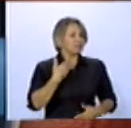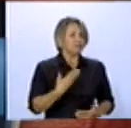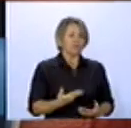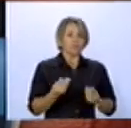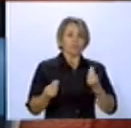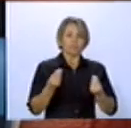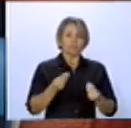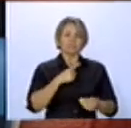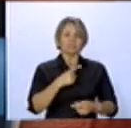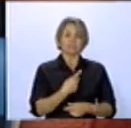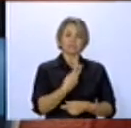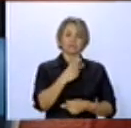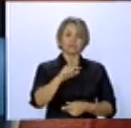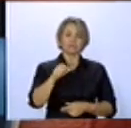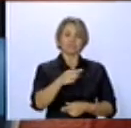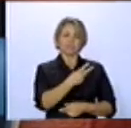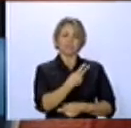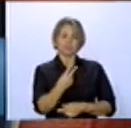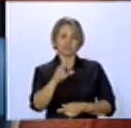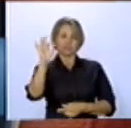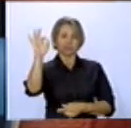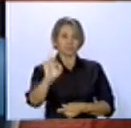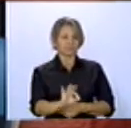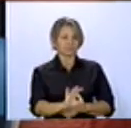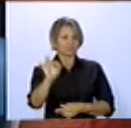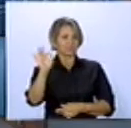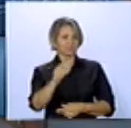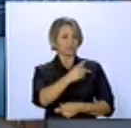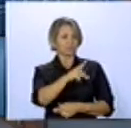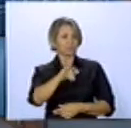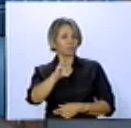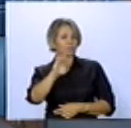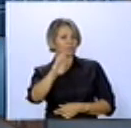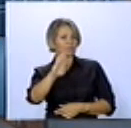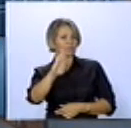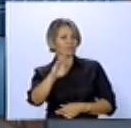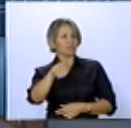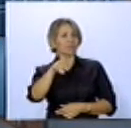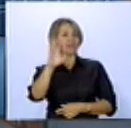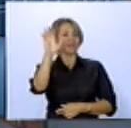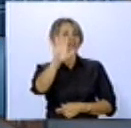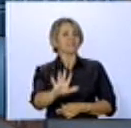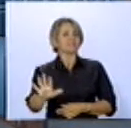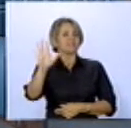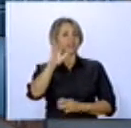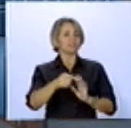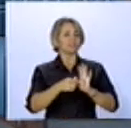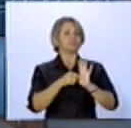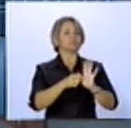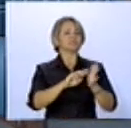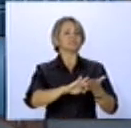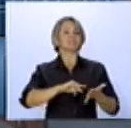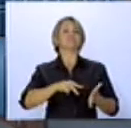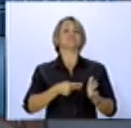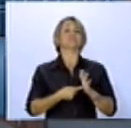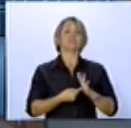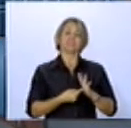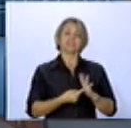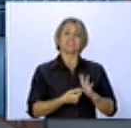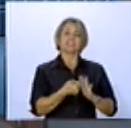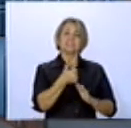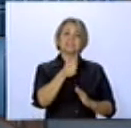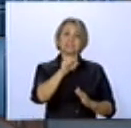que são desviar de 2,2 a 3% do PIB nacional O que significa dizer que Cerca de 80